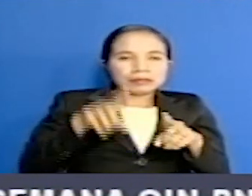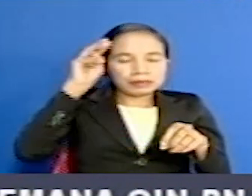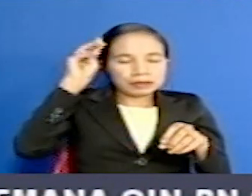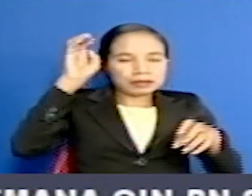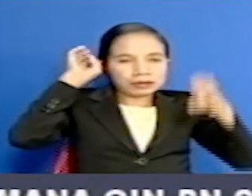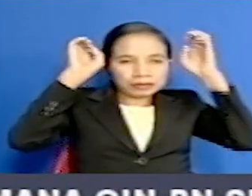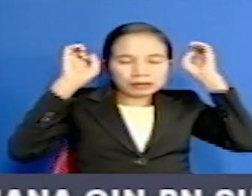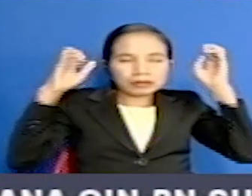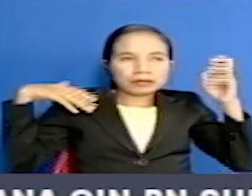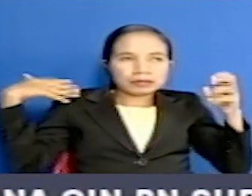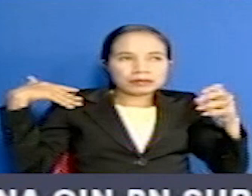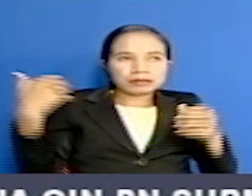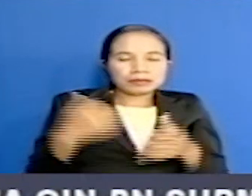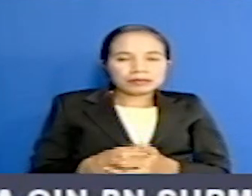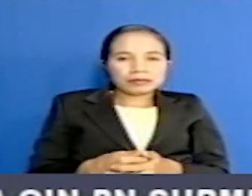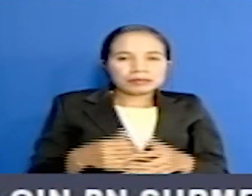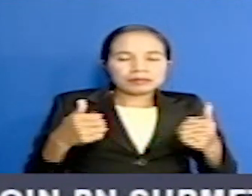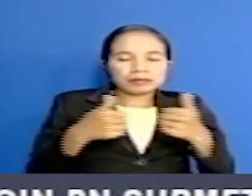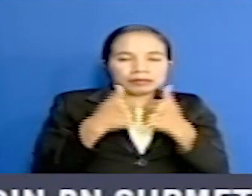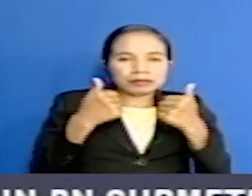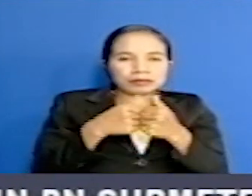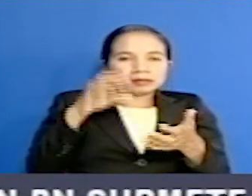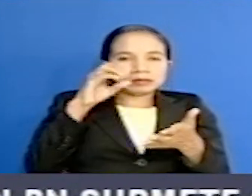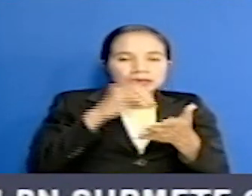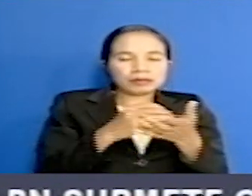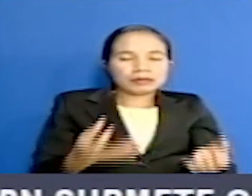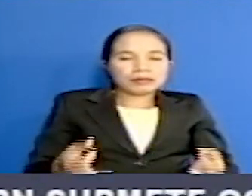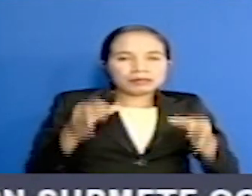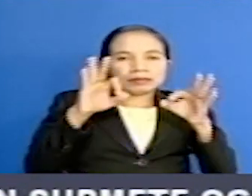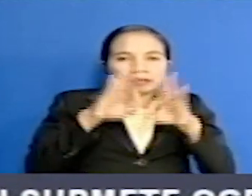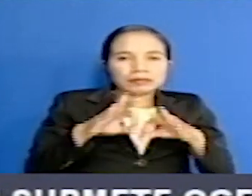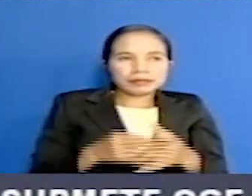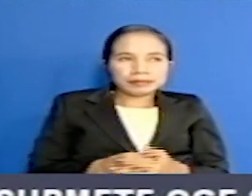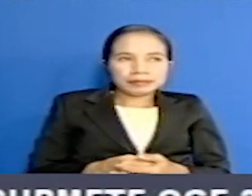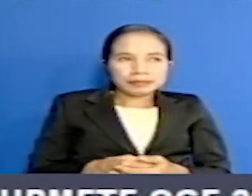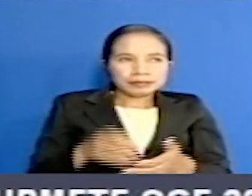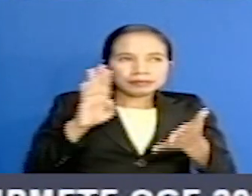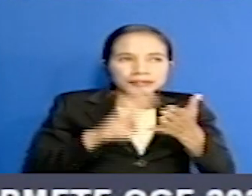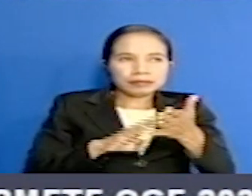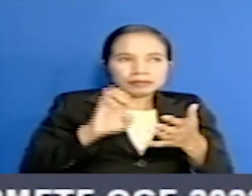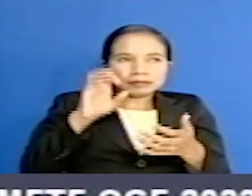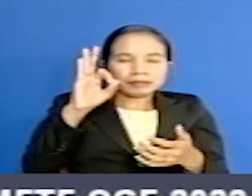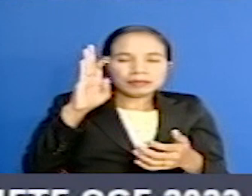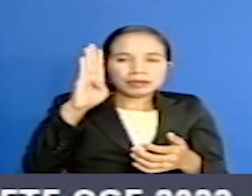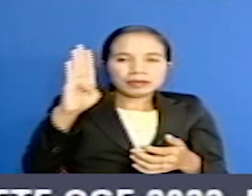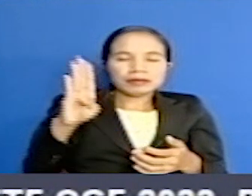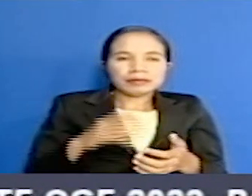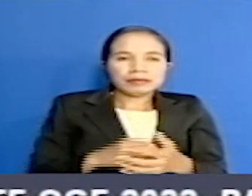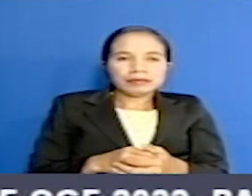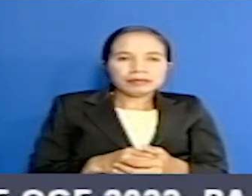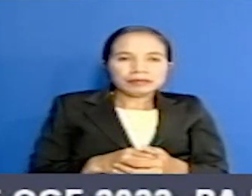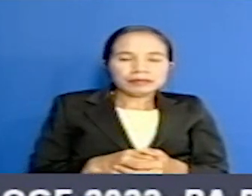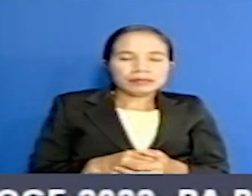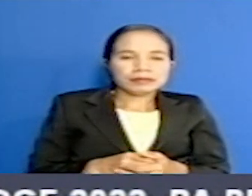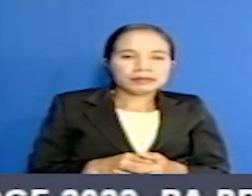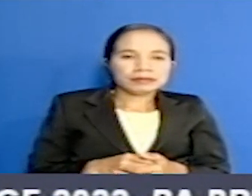Educação Juventude no Desporto la tal importância. Kondisaun Eskola EBF Raifusa Leubmera Suku Faturilau